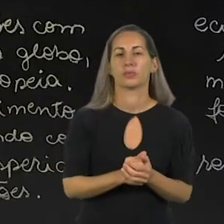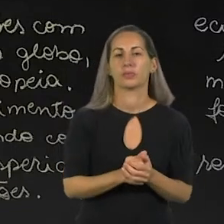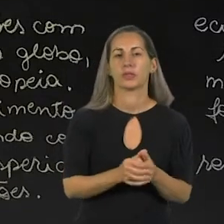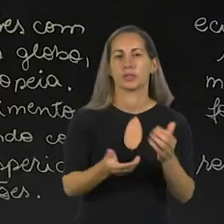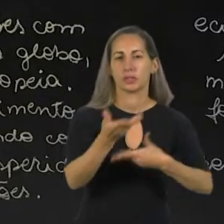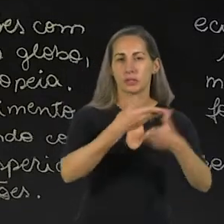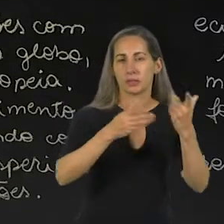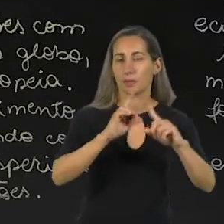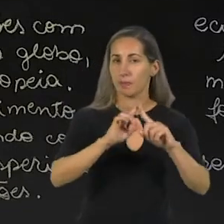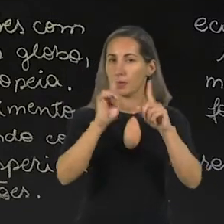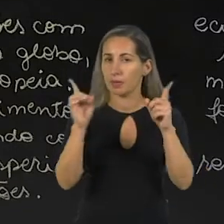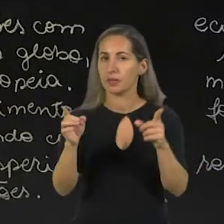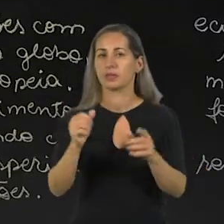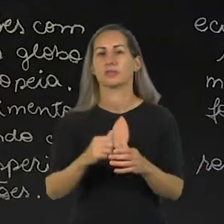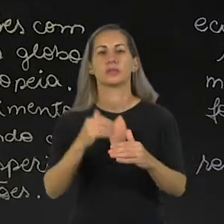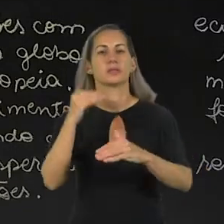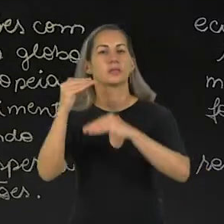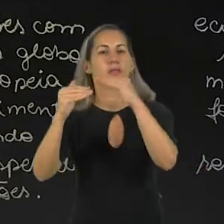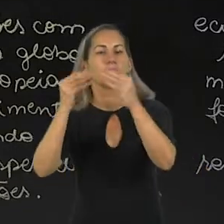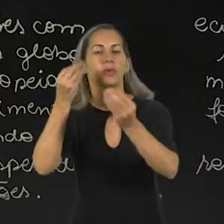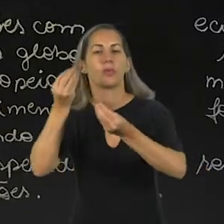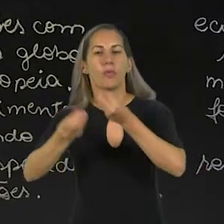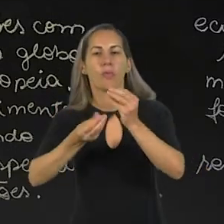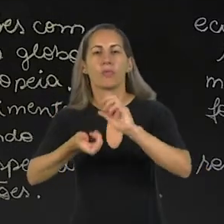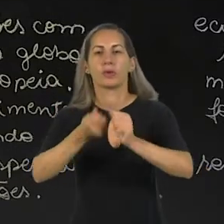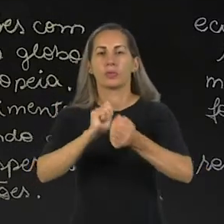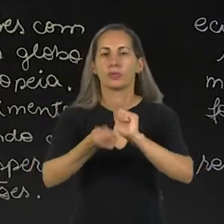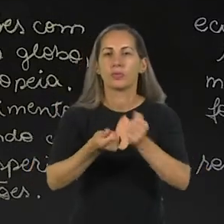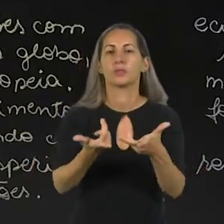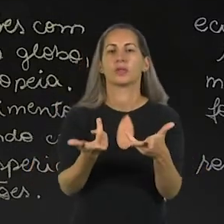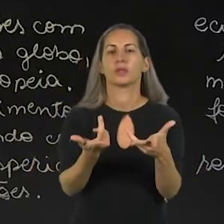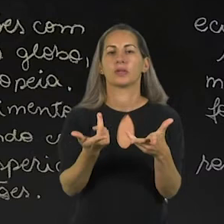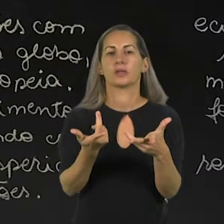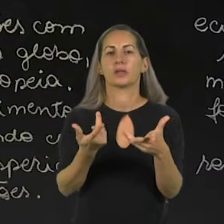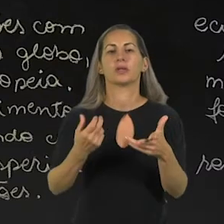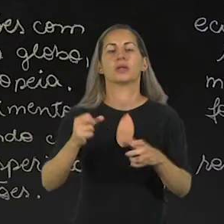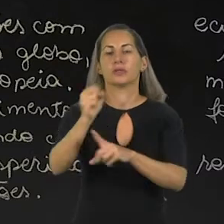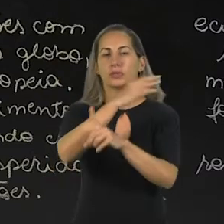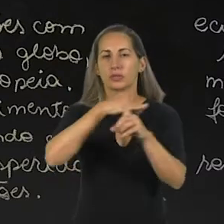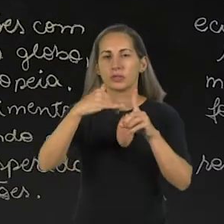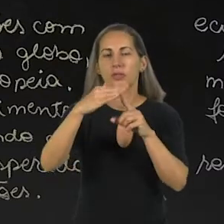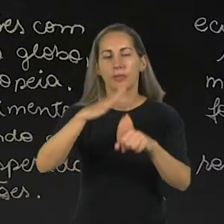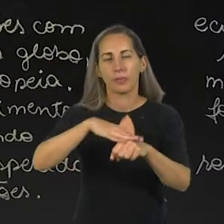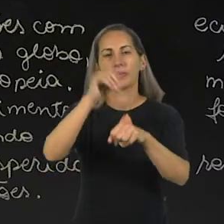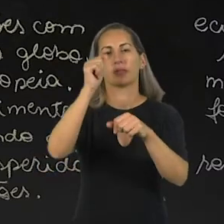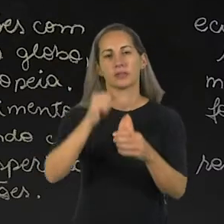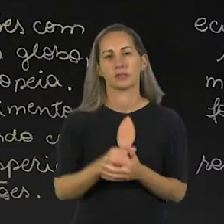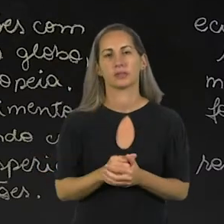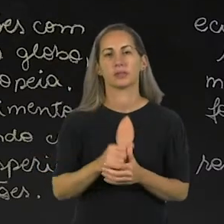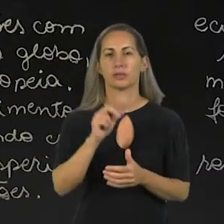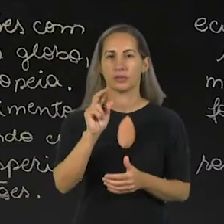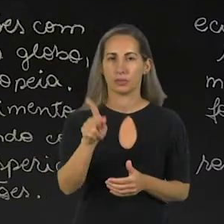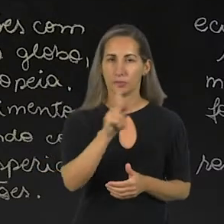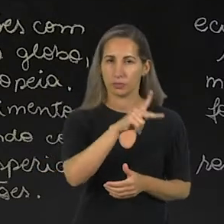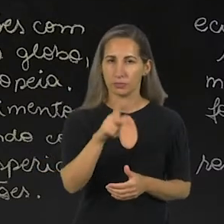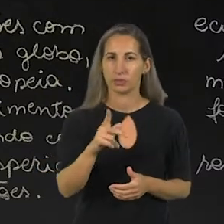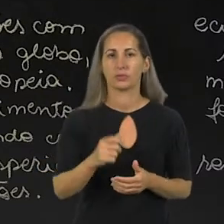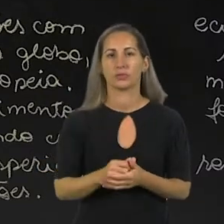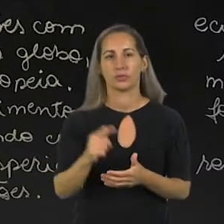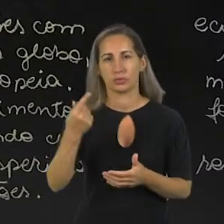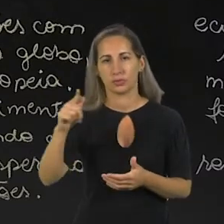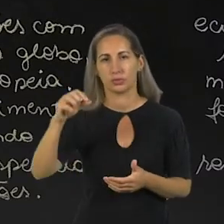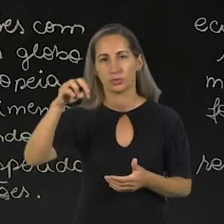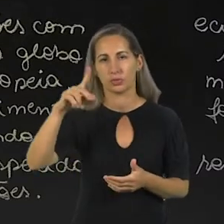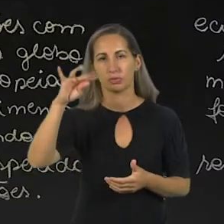si, mas como desenvolver a economia de uma maneira mais social, algo que o professor geógrafo